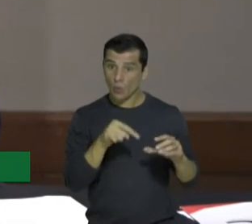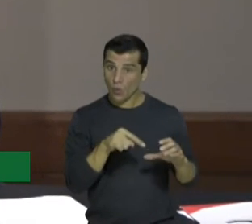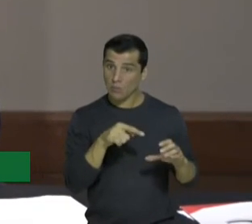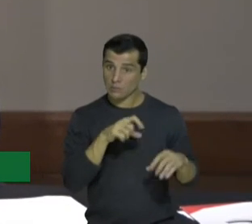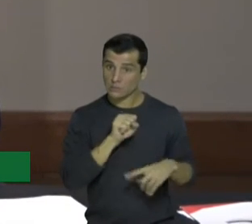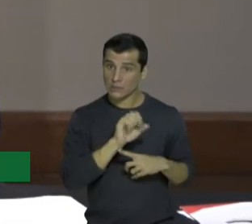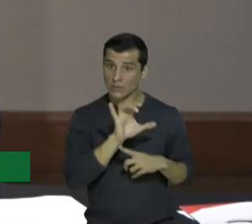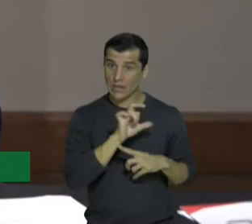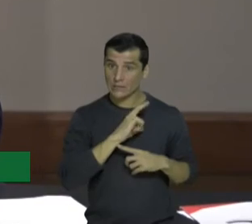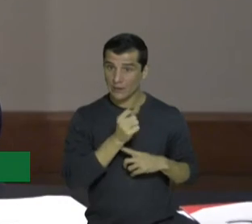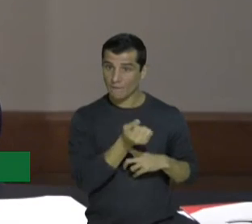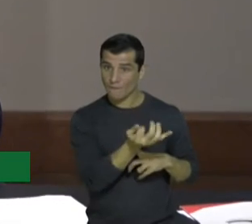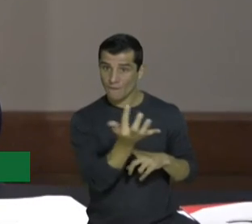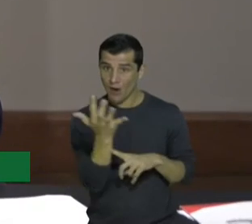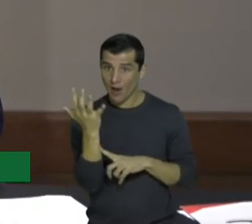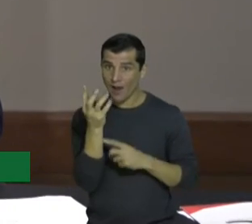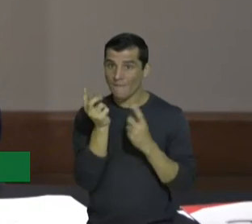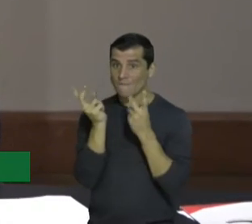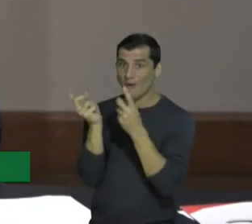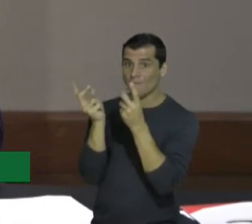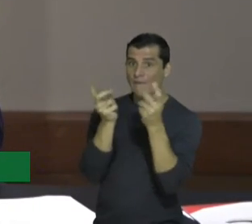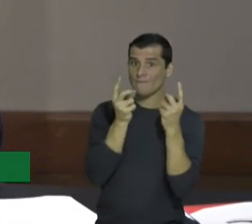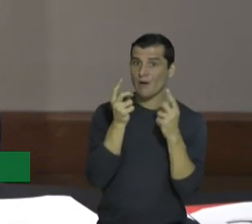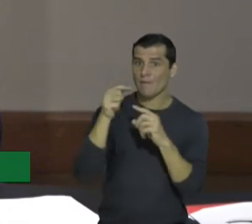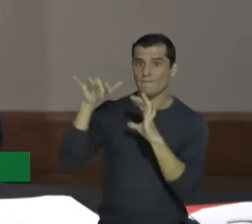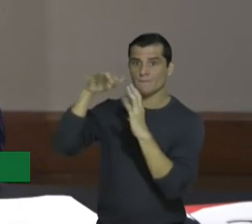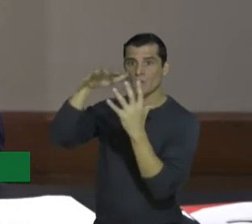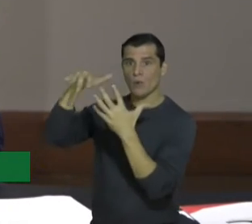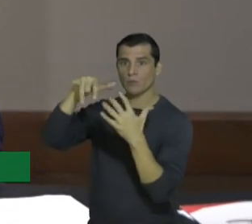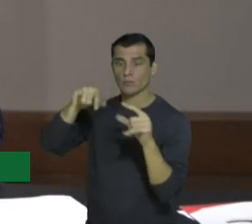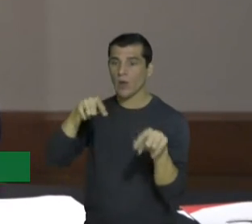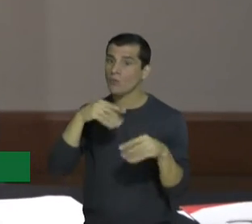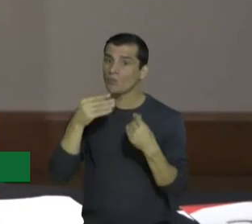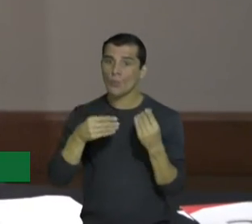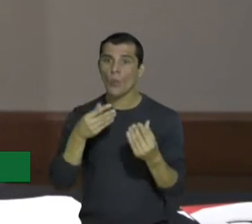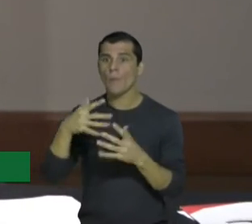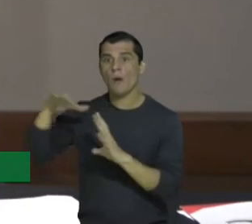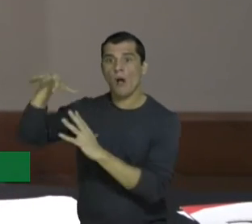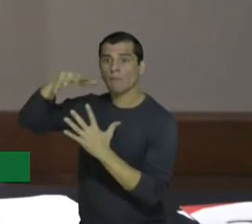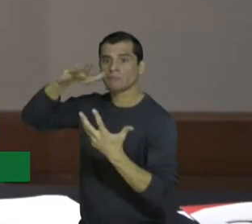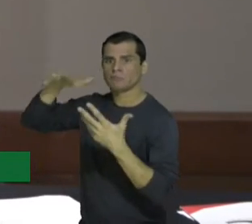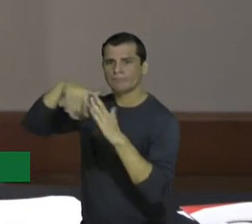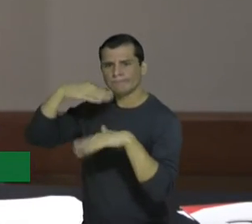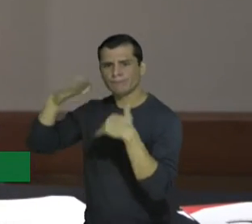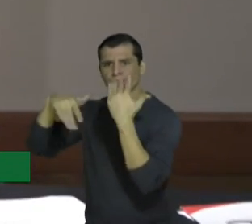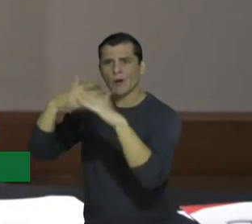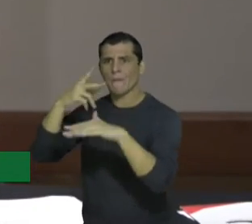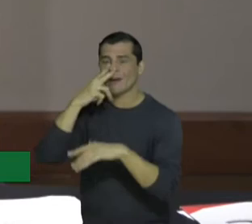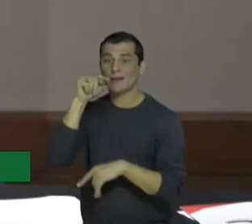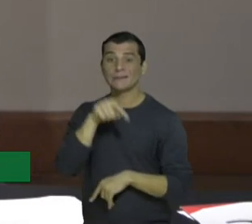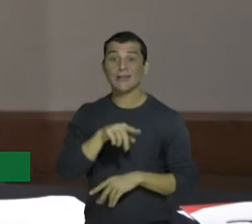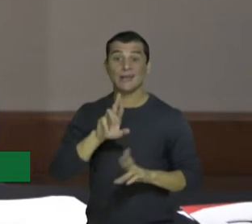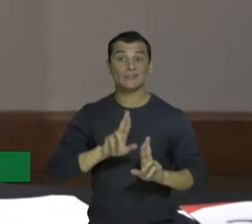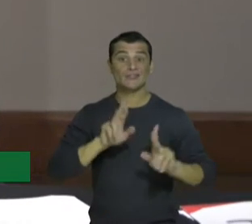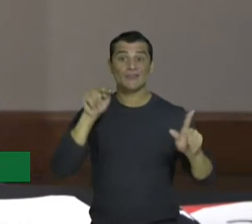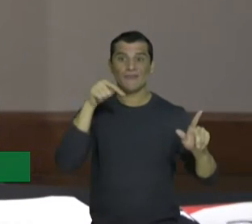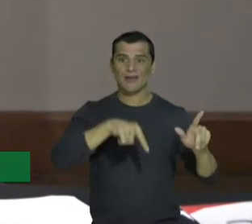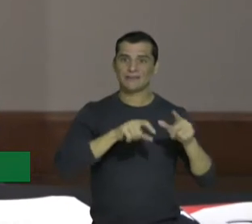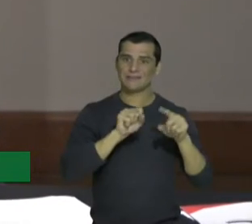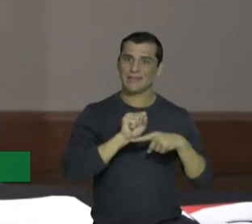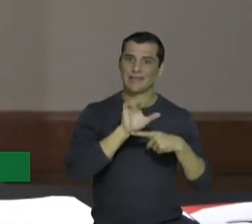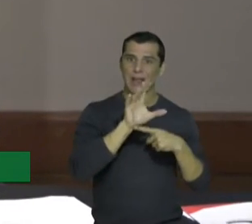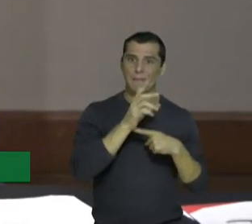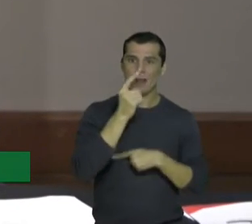globais você consegue desenvolver um uma uma mentalidade um mindset diferenciado que é isso que nós buscamos nós temos